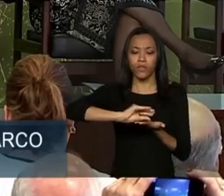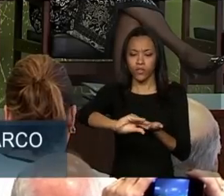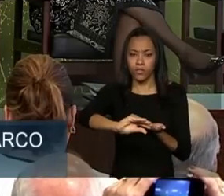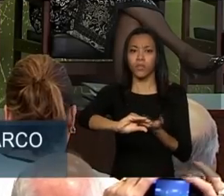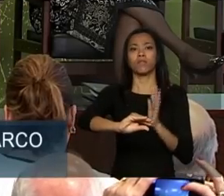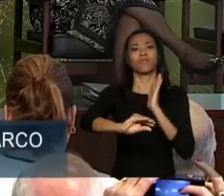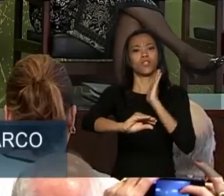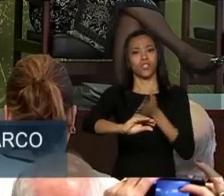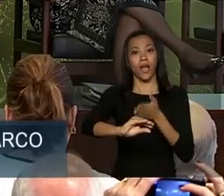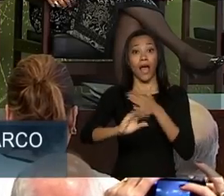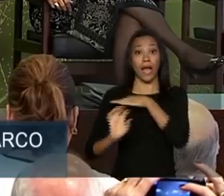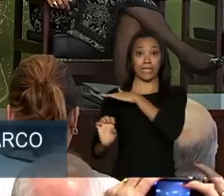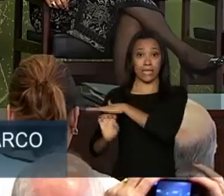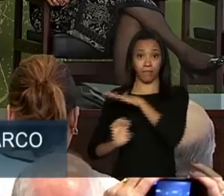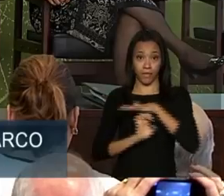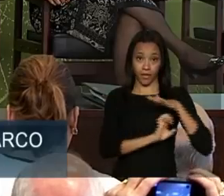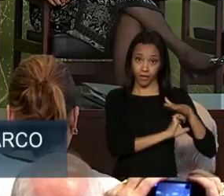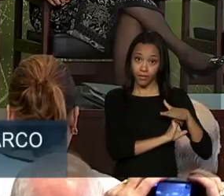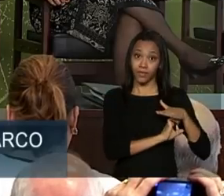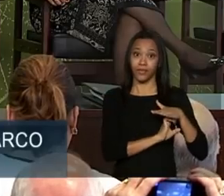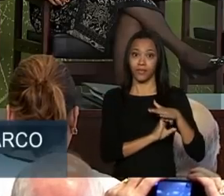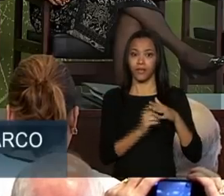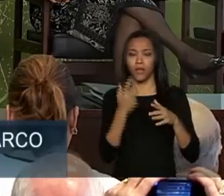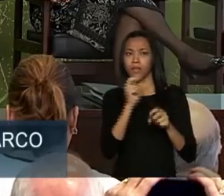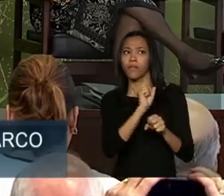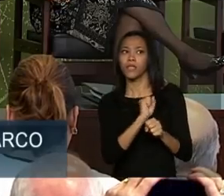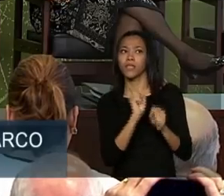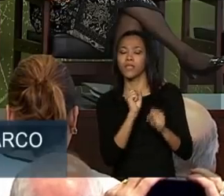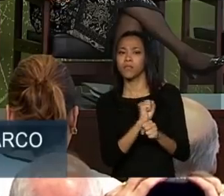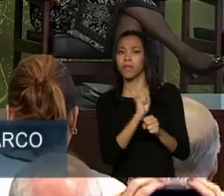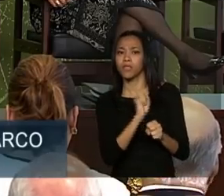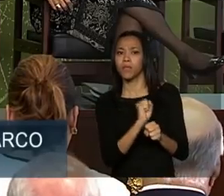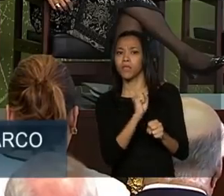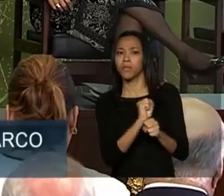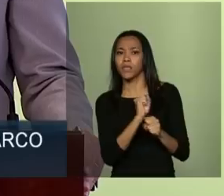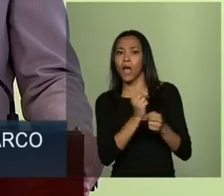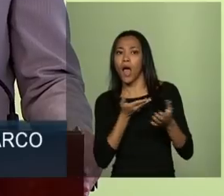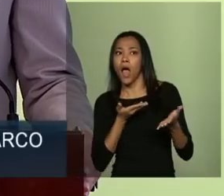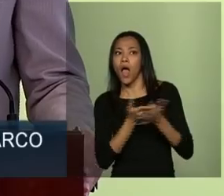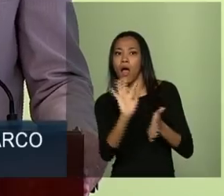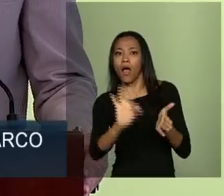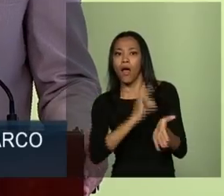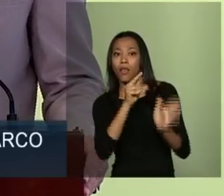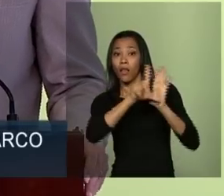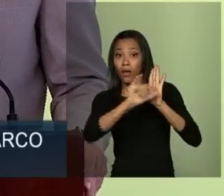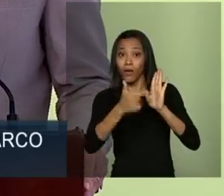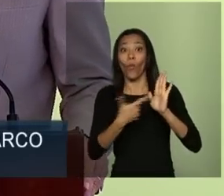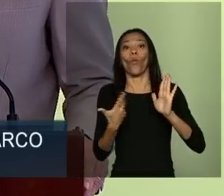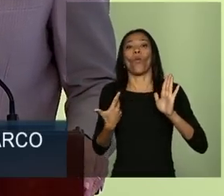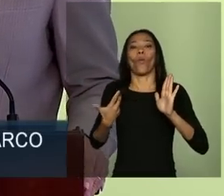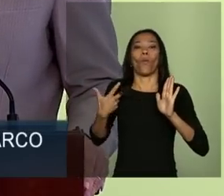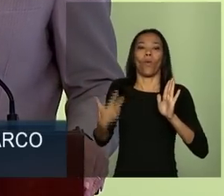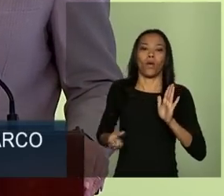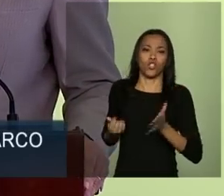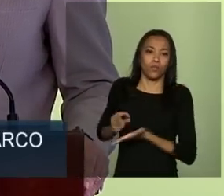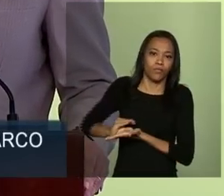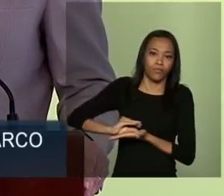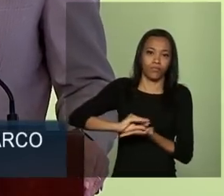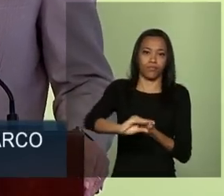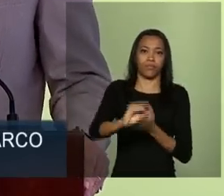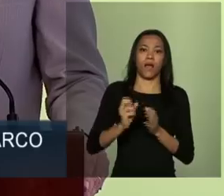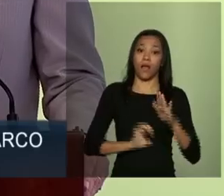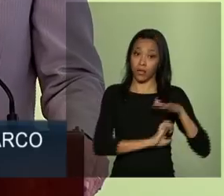anunciados já pelas empresas a partir da aprovação dessa legislação. Então, nós teremos mais